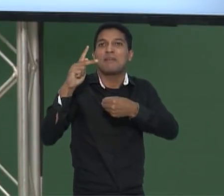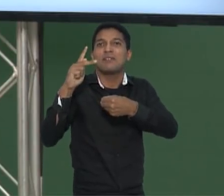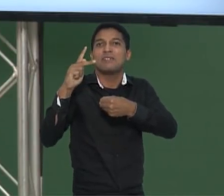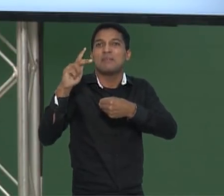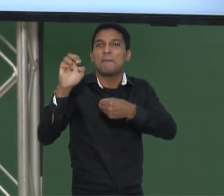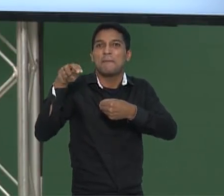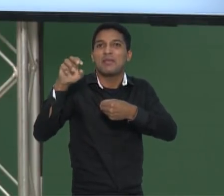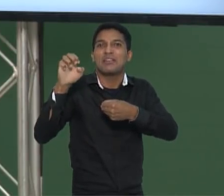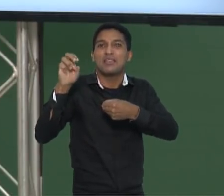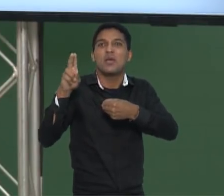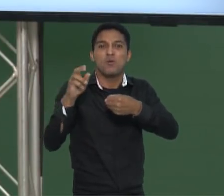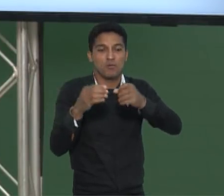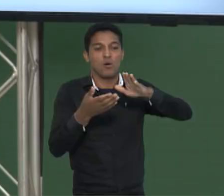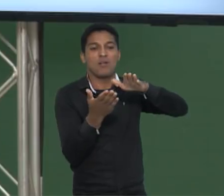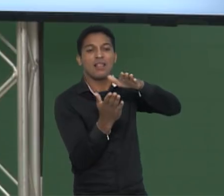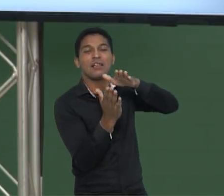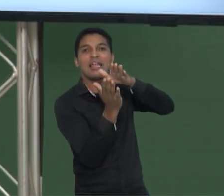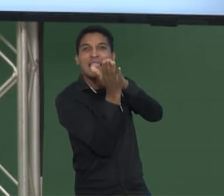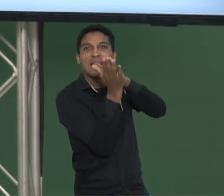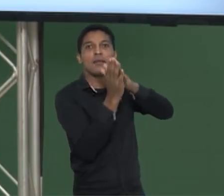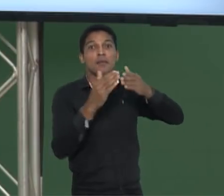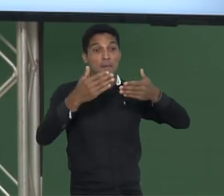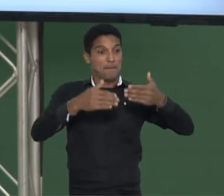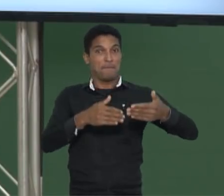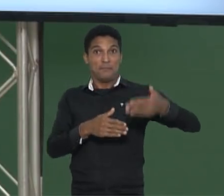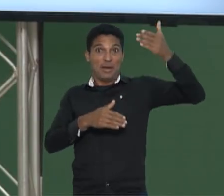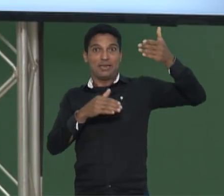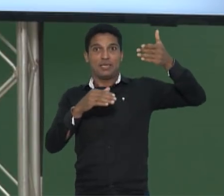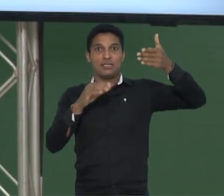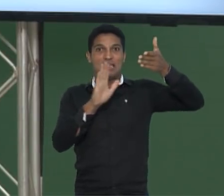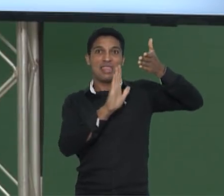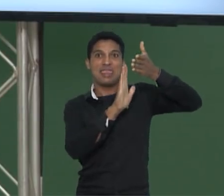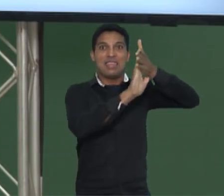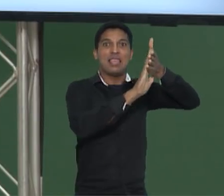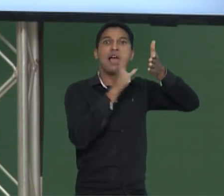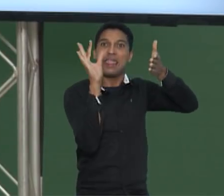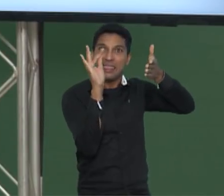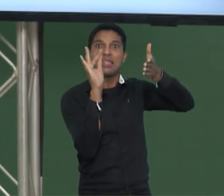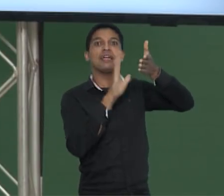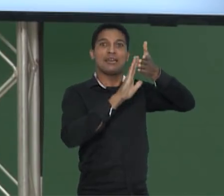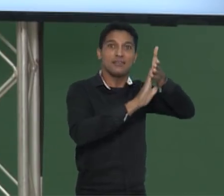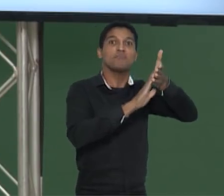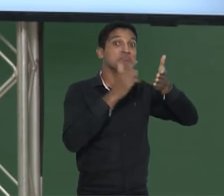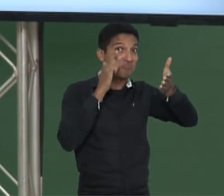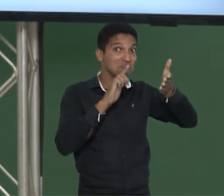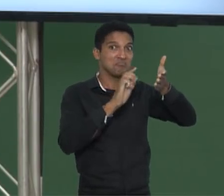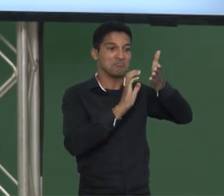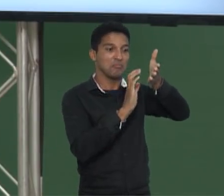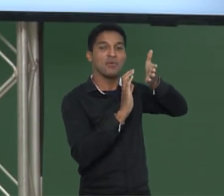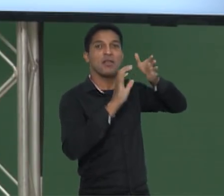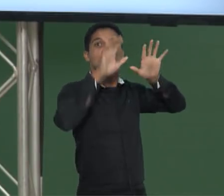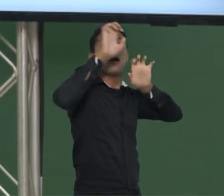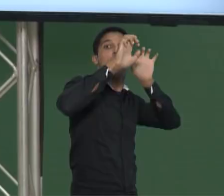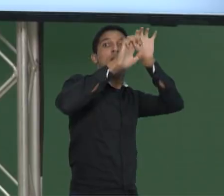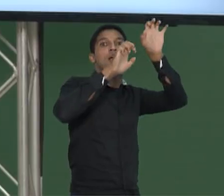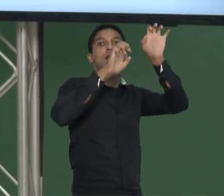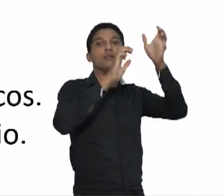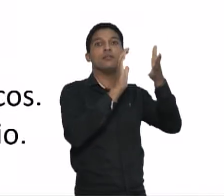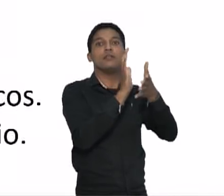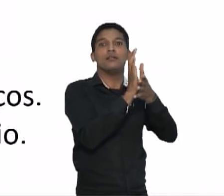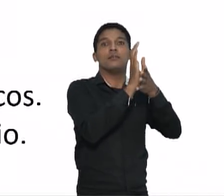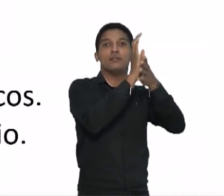quase grudar na parede e ajudar o escalador. E as ferragens, os moquetões,